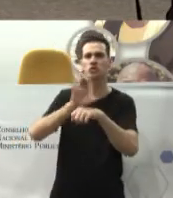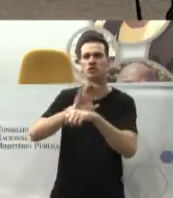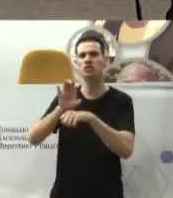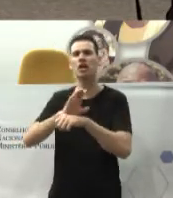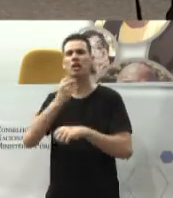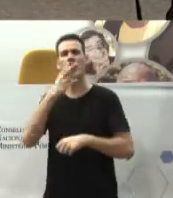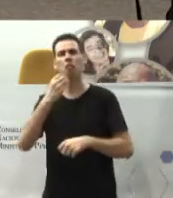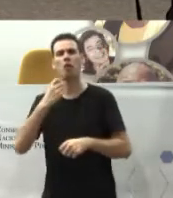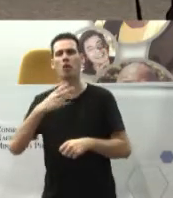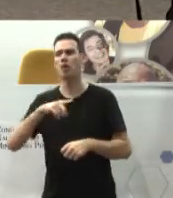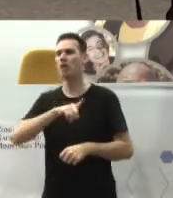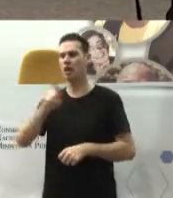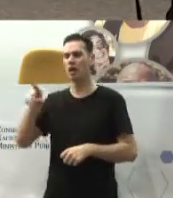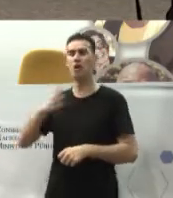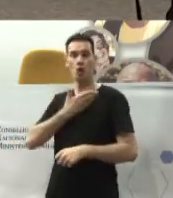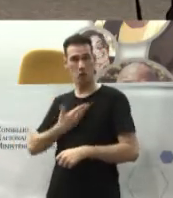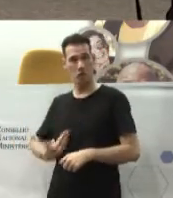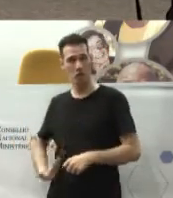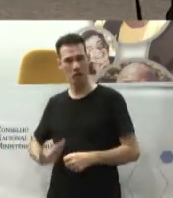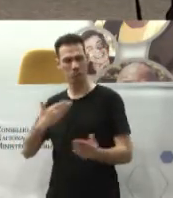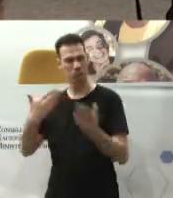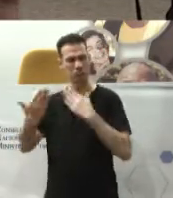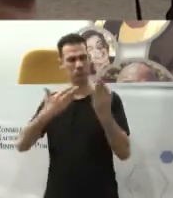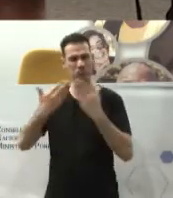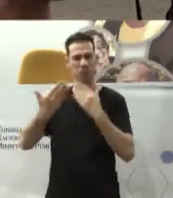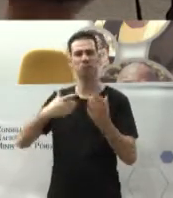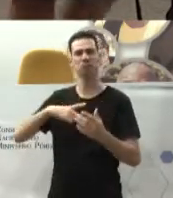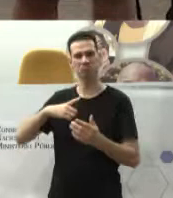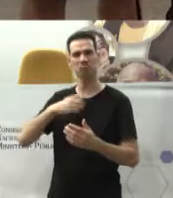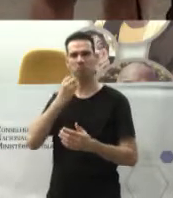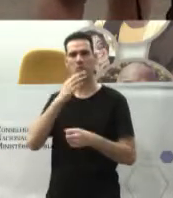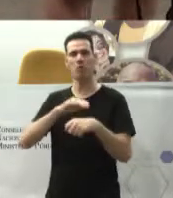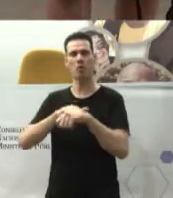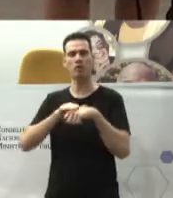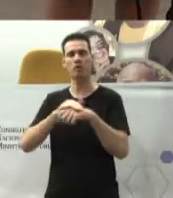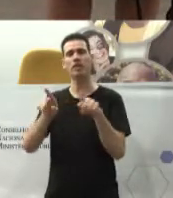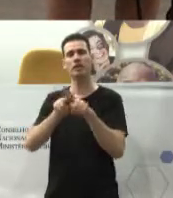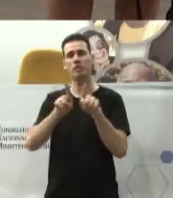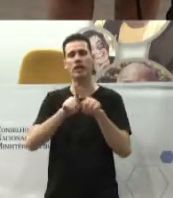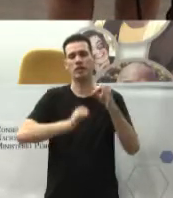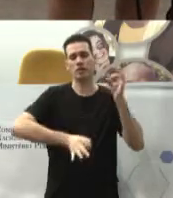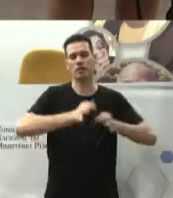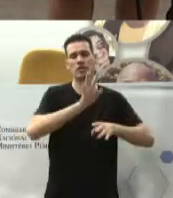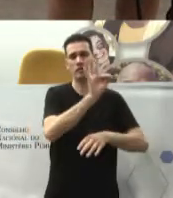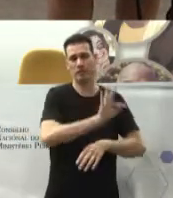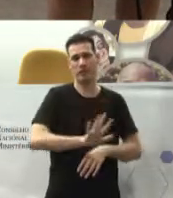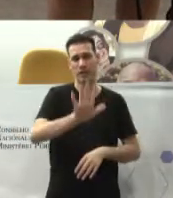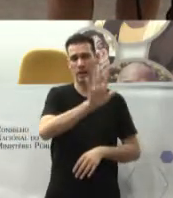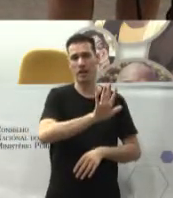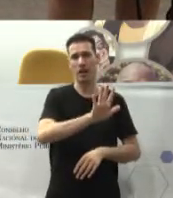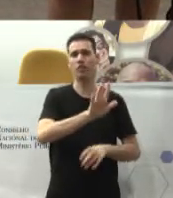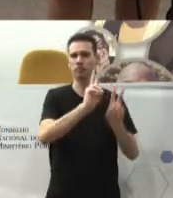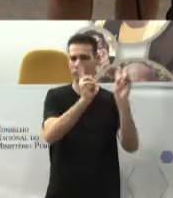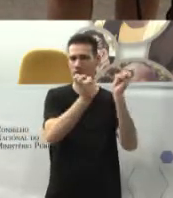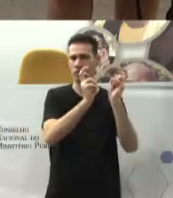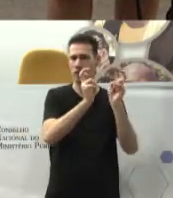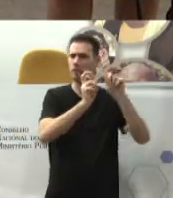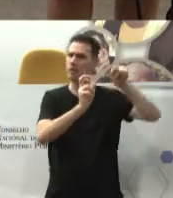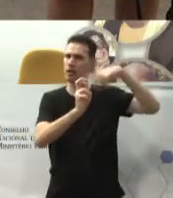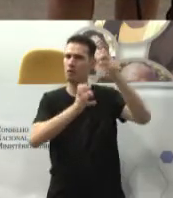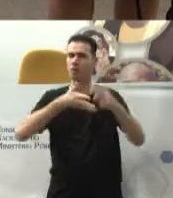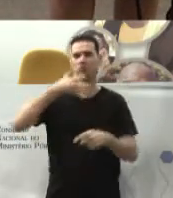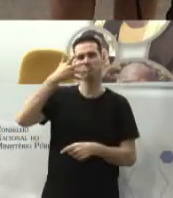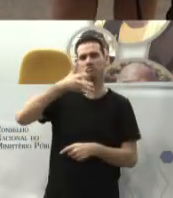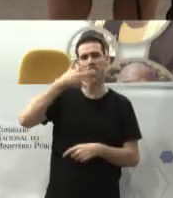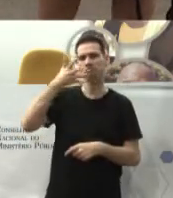Estado. E nós temos também demandas estruturais na Justiça Federal, que serão o tema, inclusive, da próxima